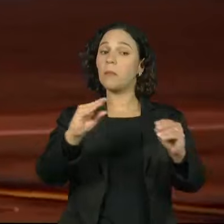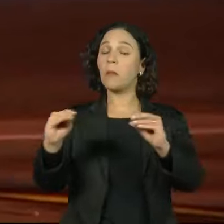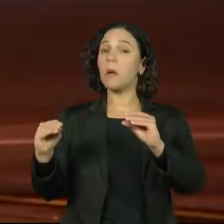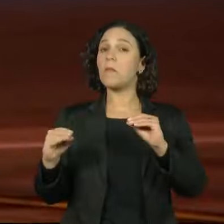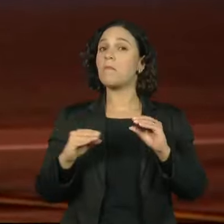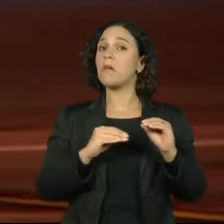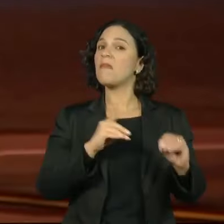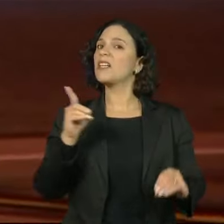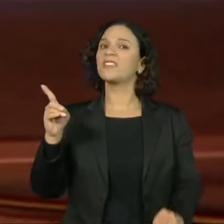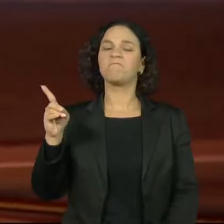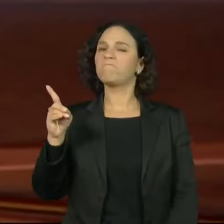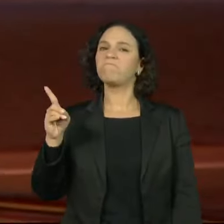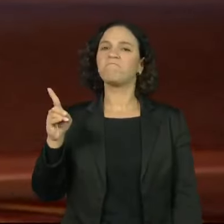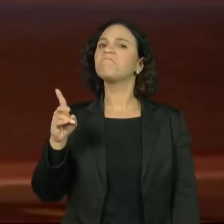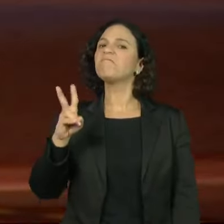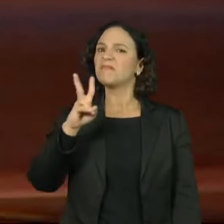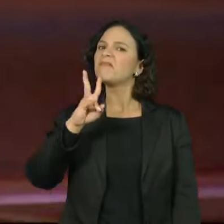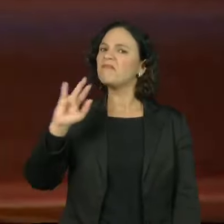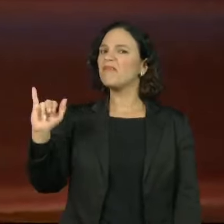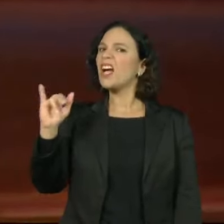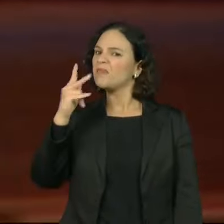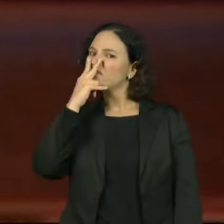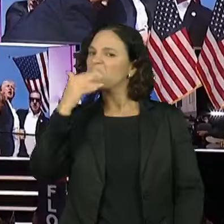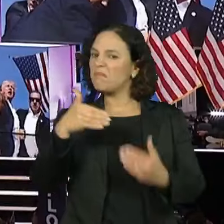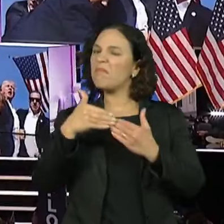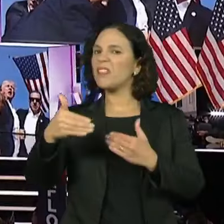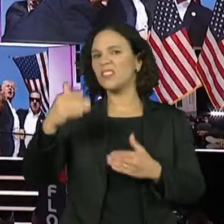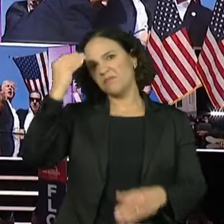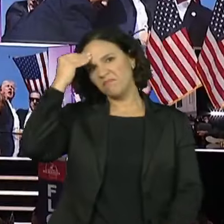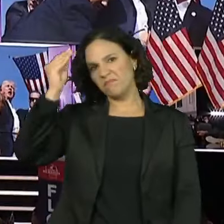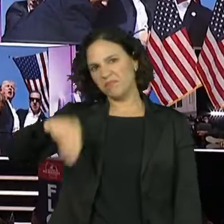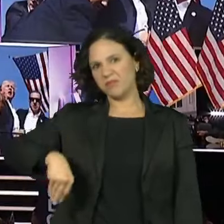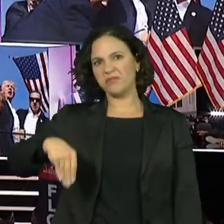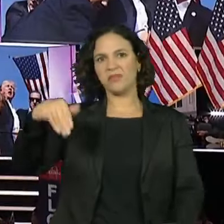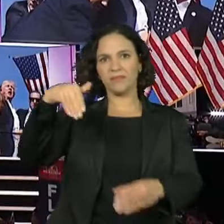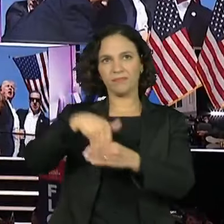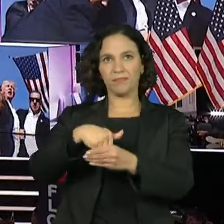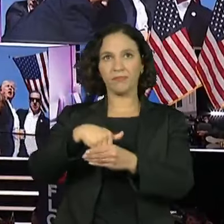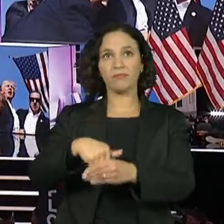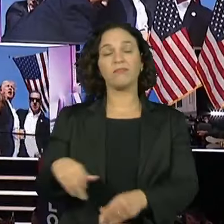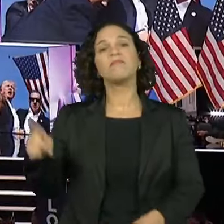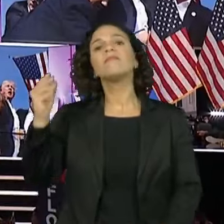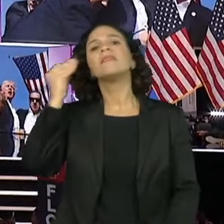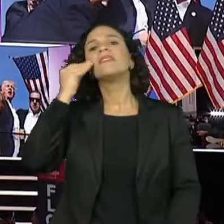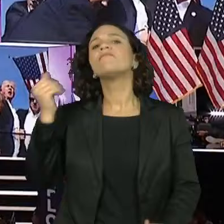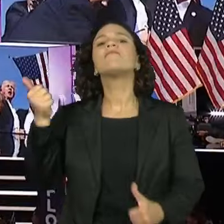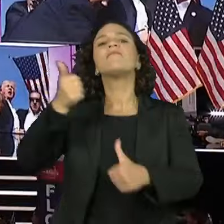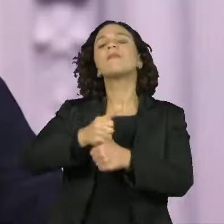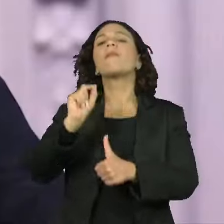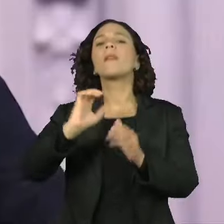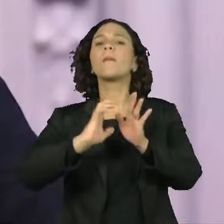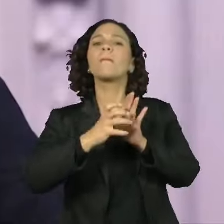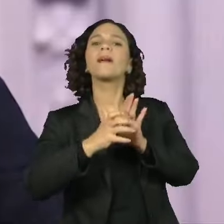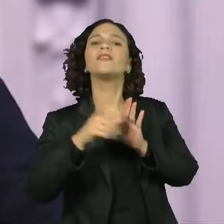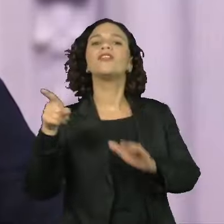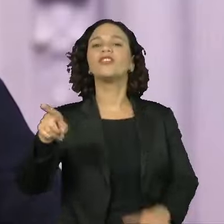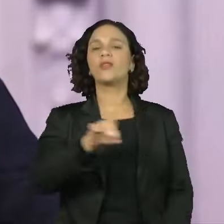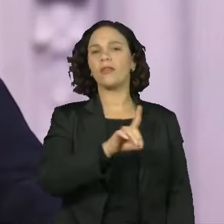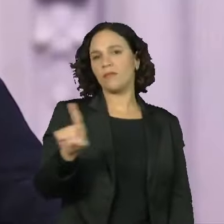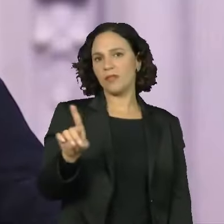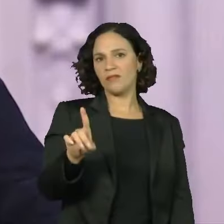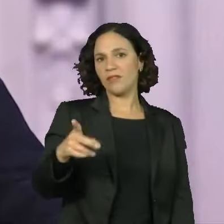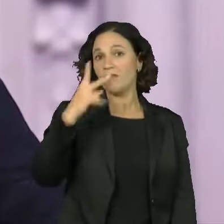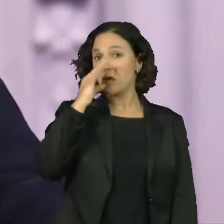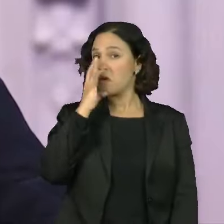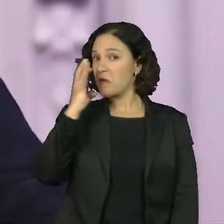presidente não descarta mais abrir mão da candidatura trump trocou o biden pelos Democratas e os acusou de tornarem